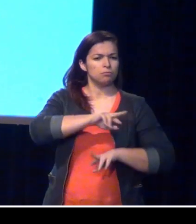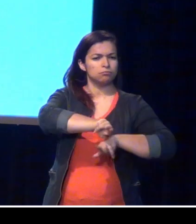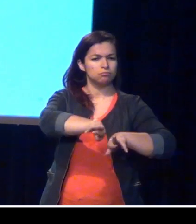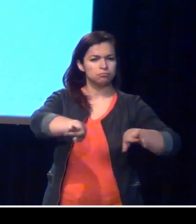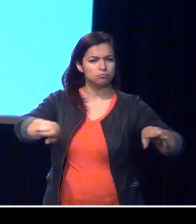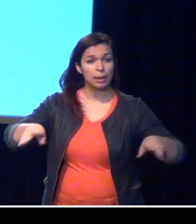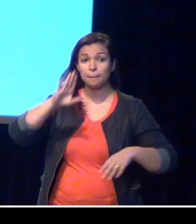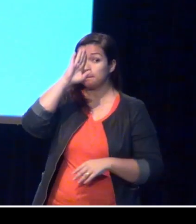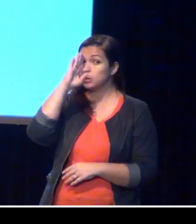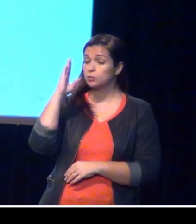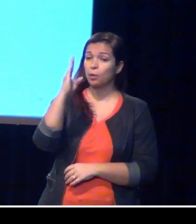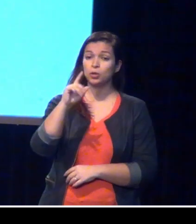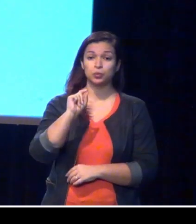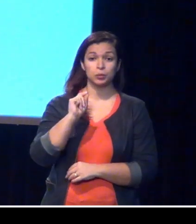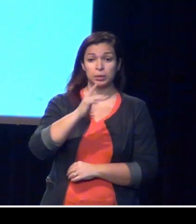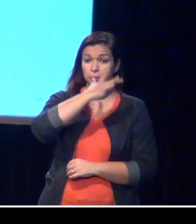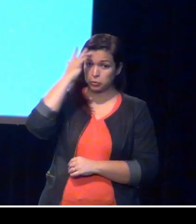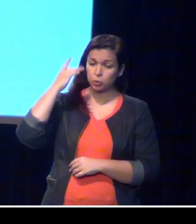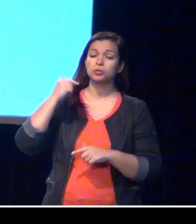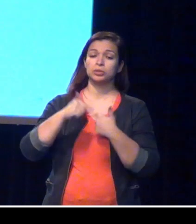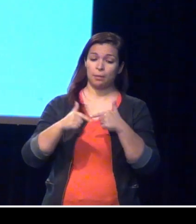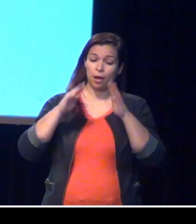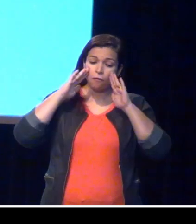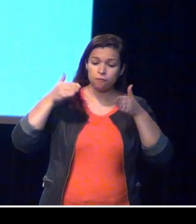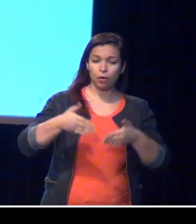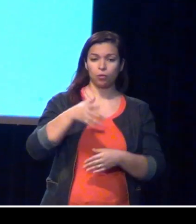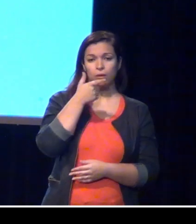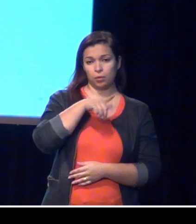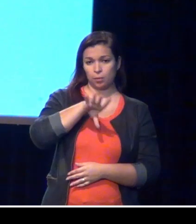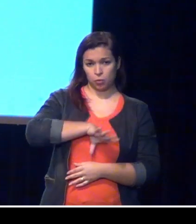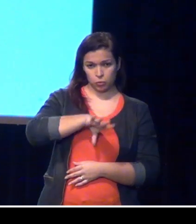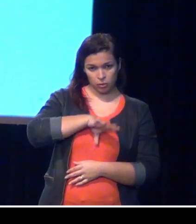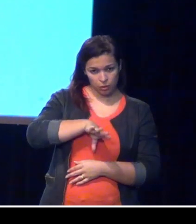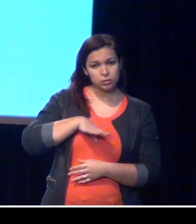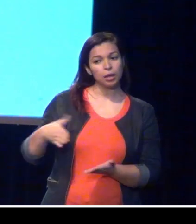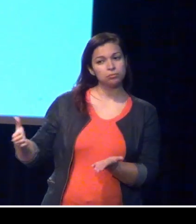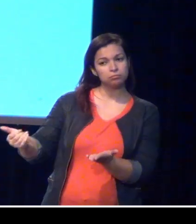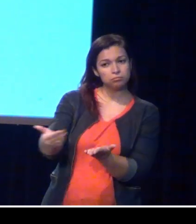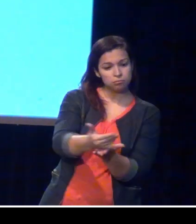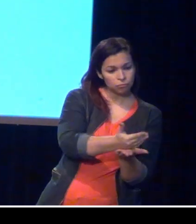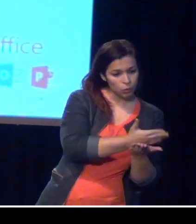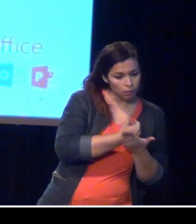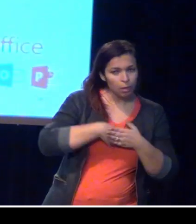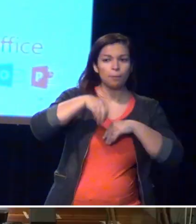principalmente pessoas que trabalham com a língua portuguesa, tá? Para dividir aqui com vocês.